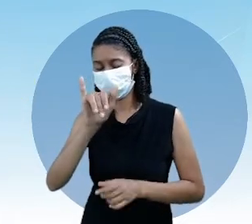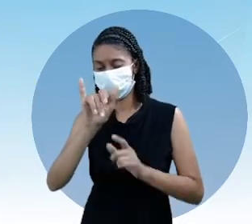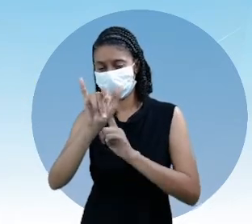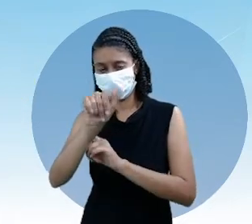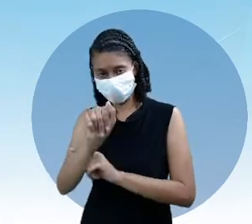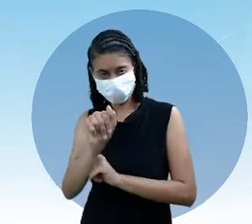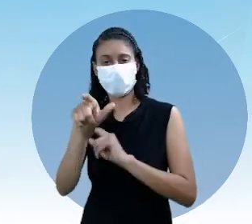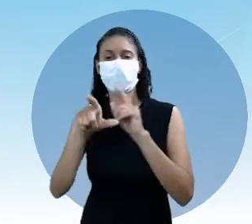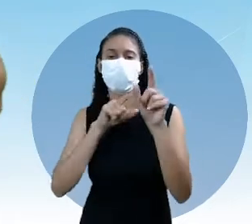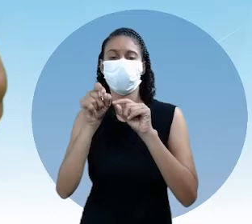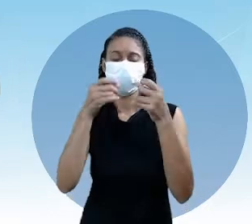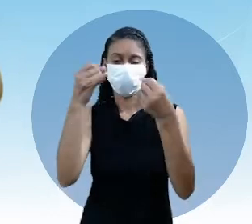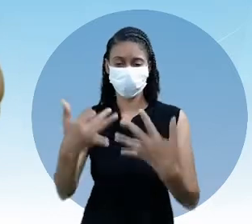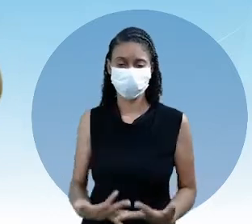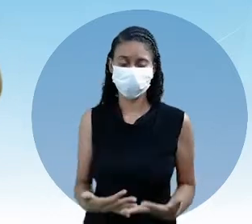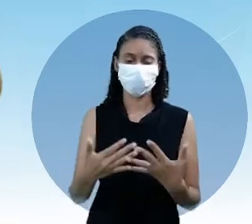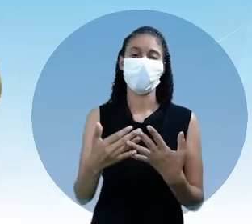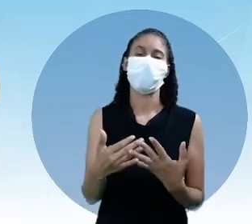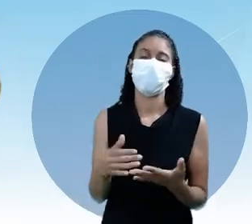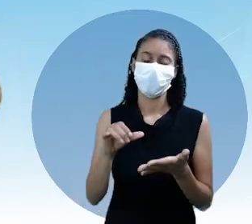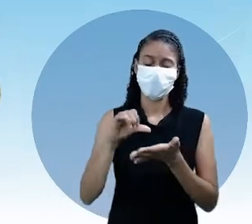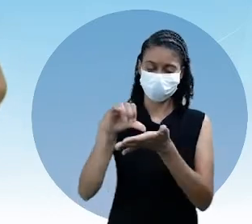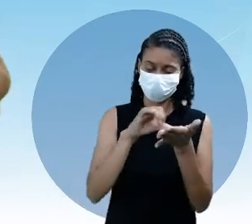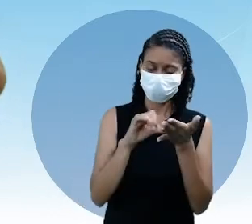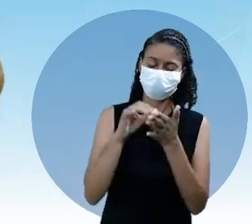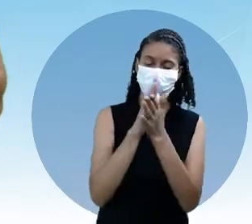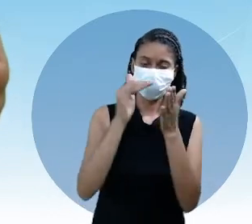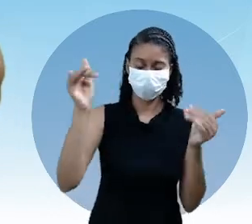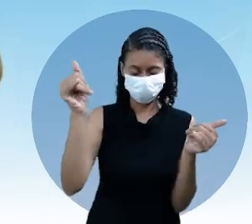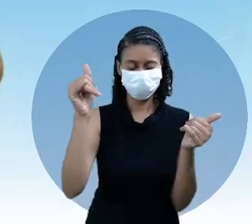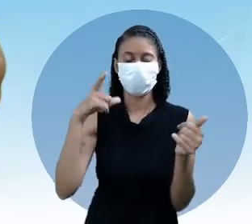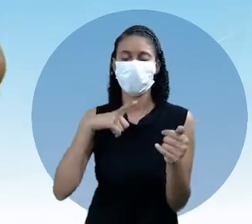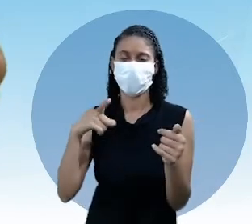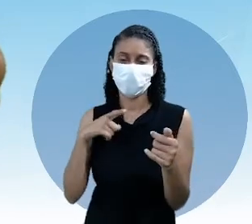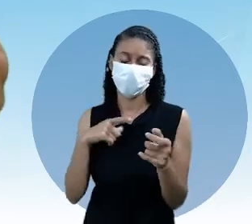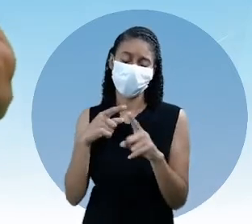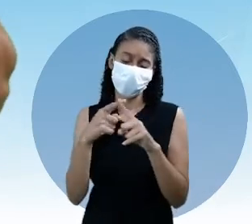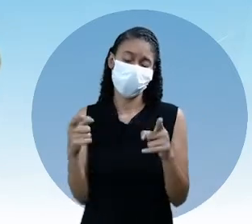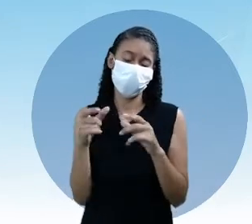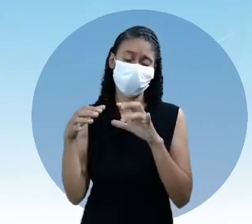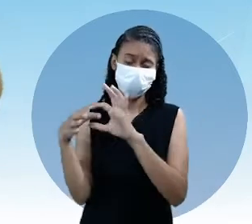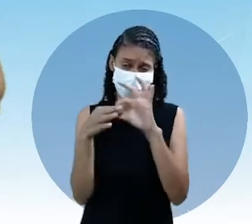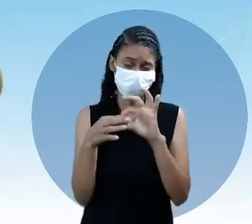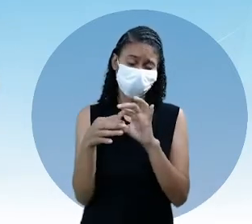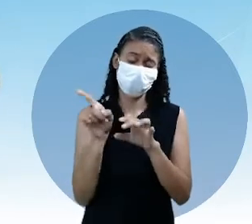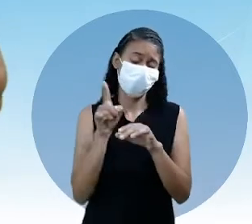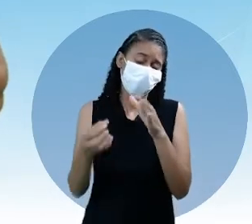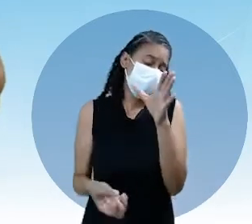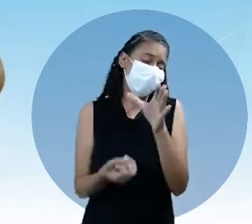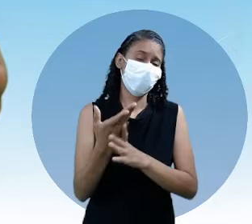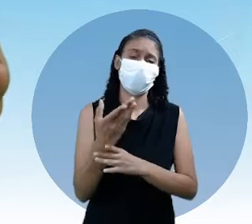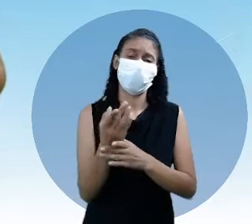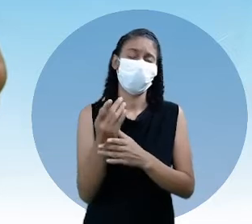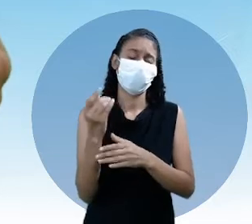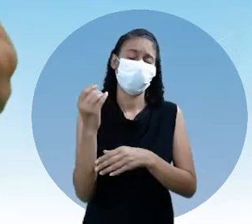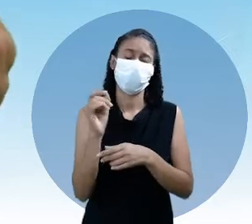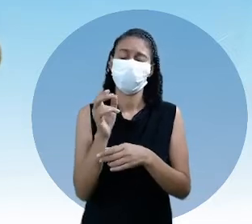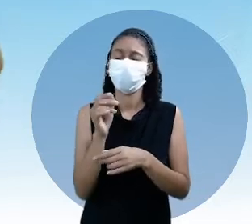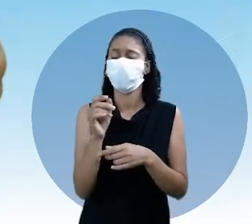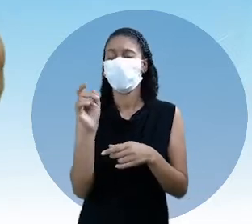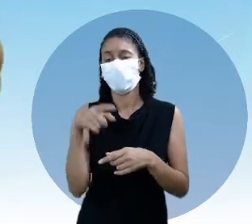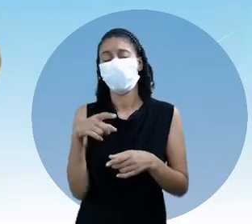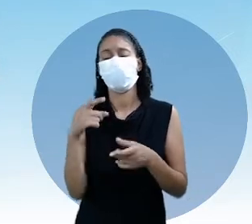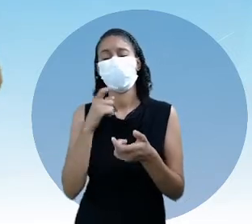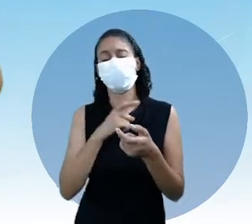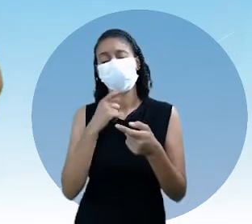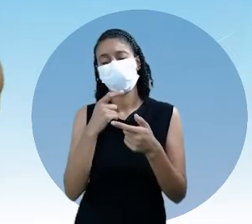tradicionalmente de colonização espanhola. Mas essa unidade, né, ela não conseguiu se construir, certo? Que foi a grande